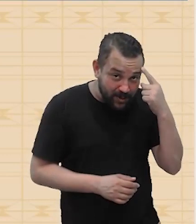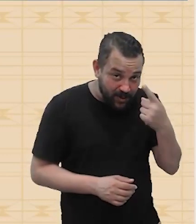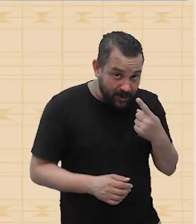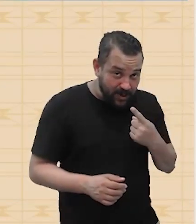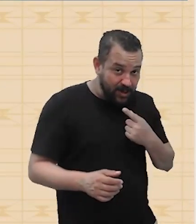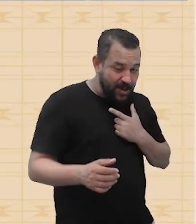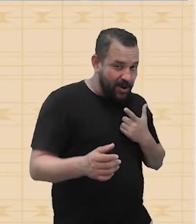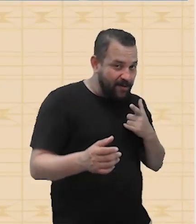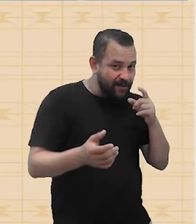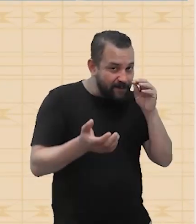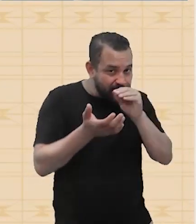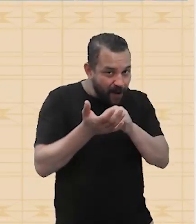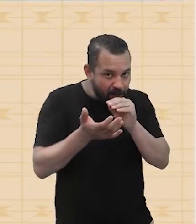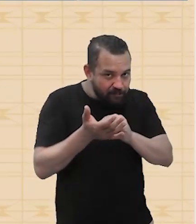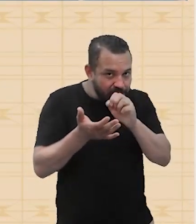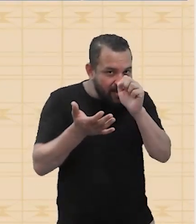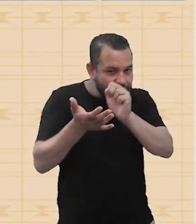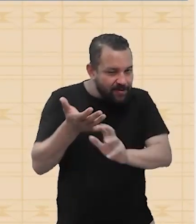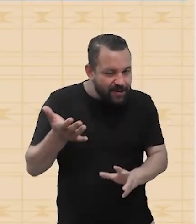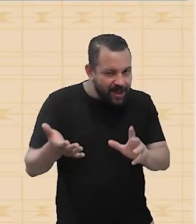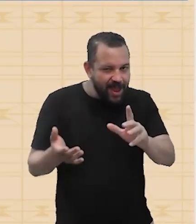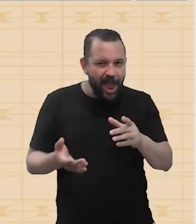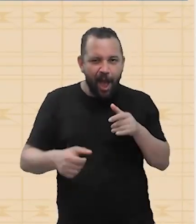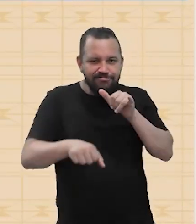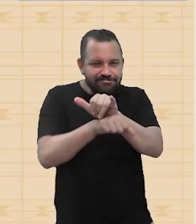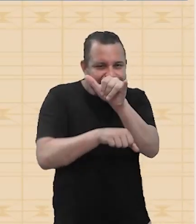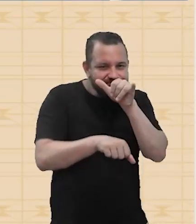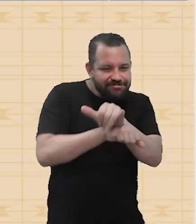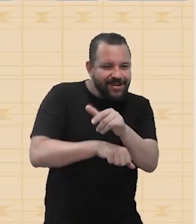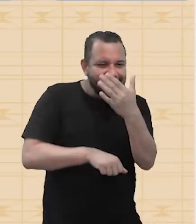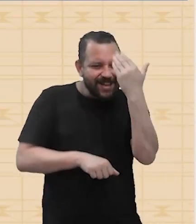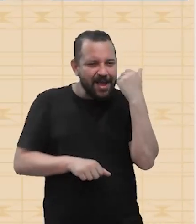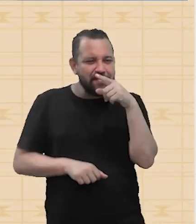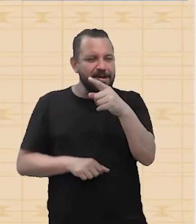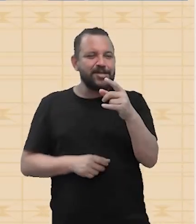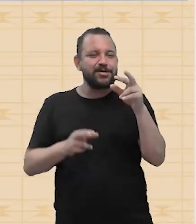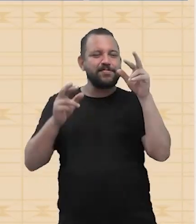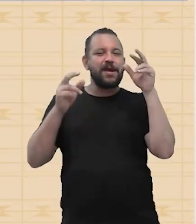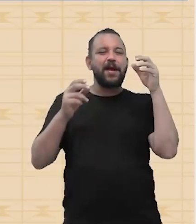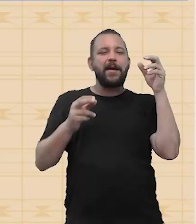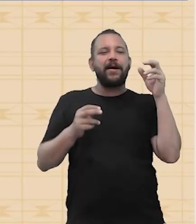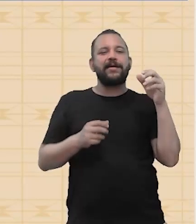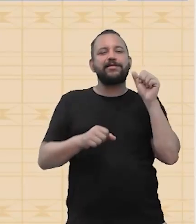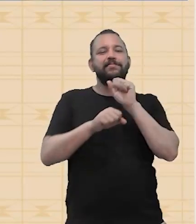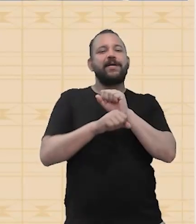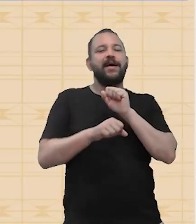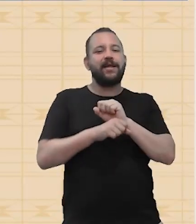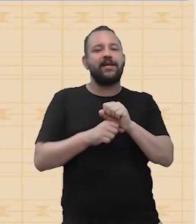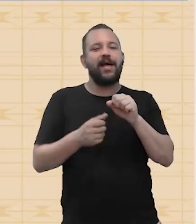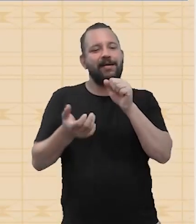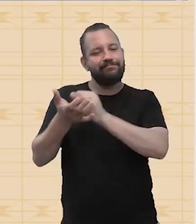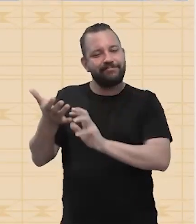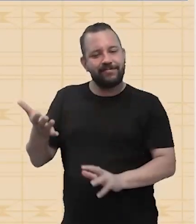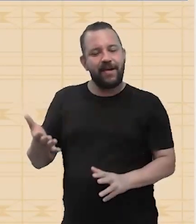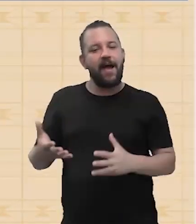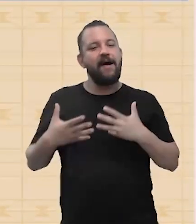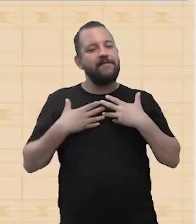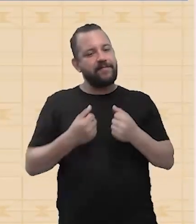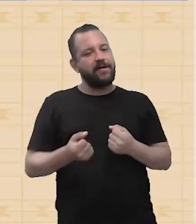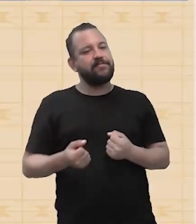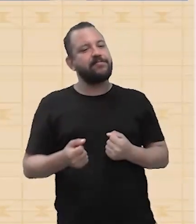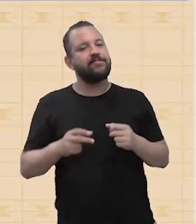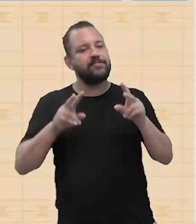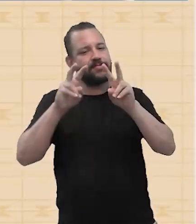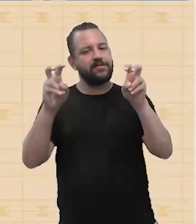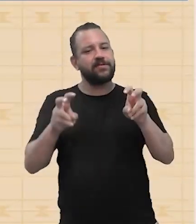exercício? Ah, te trolei! Eu sabia que você estava me esperando. Então vamos lá exercitar sobre esse tópico da